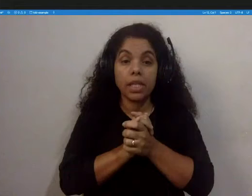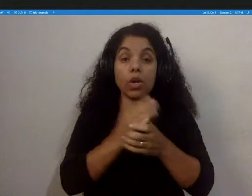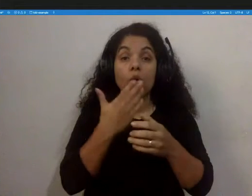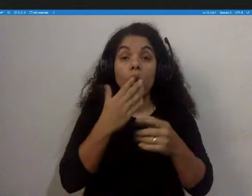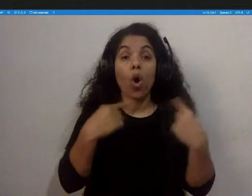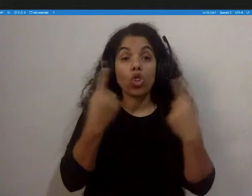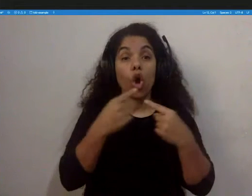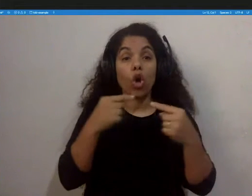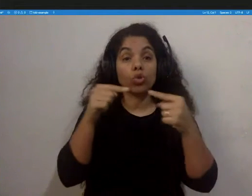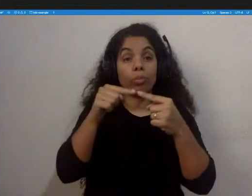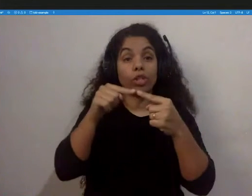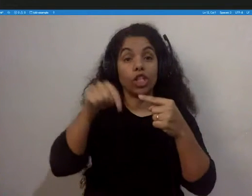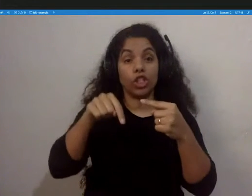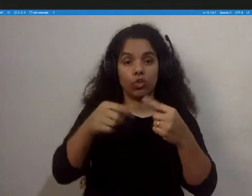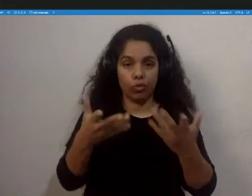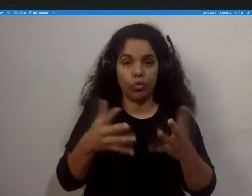objetivo aqui?